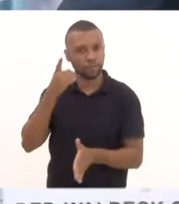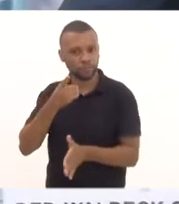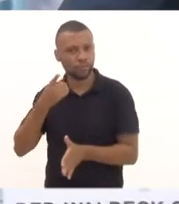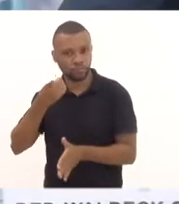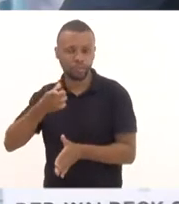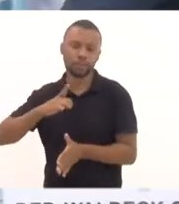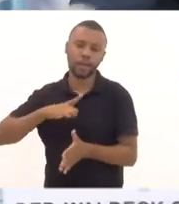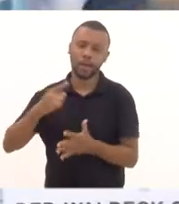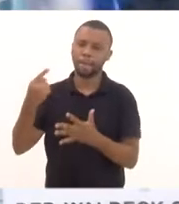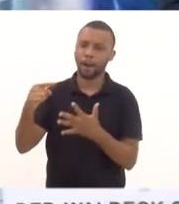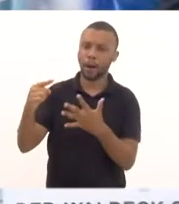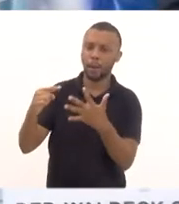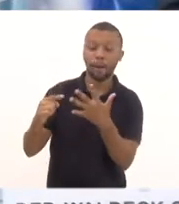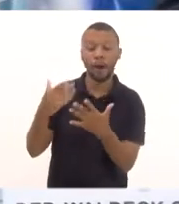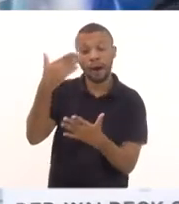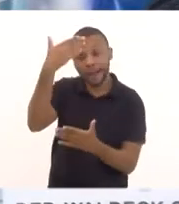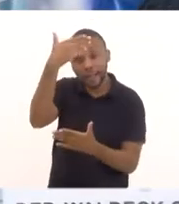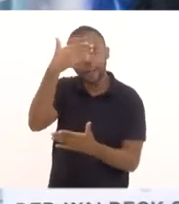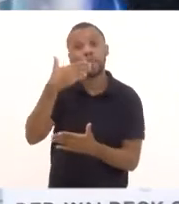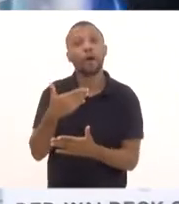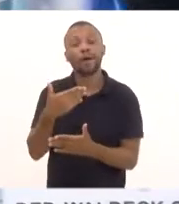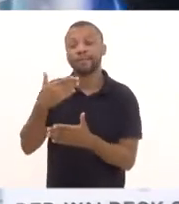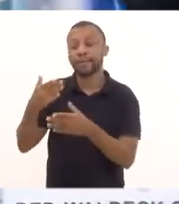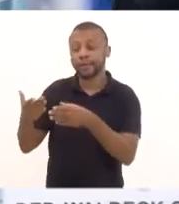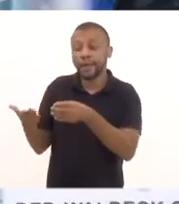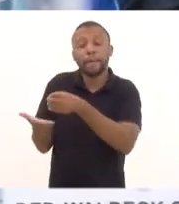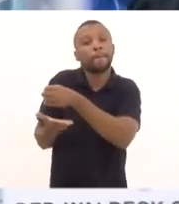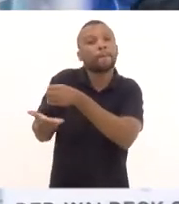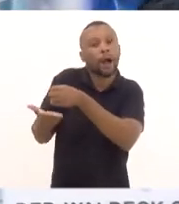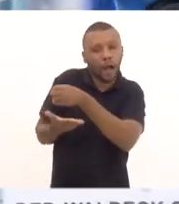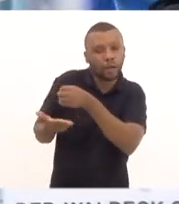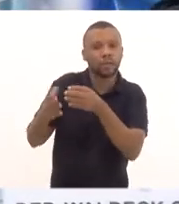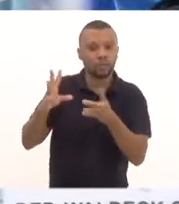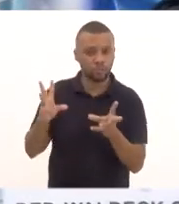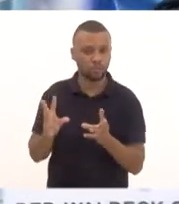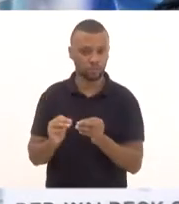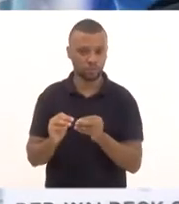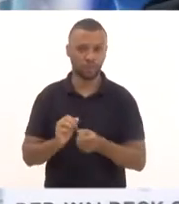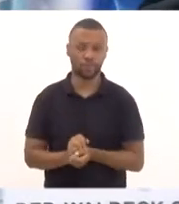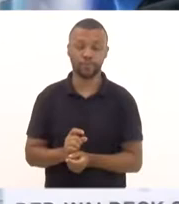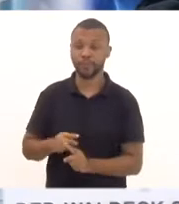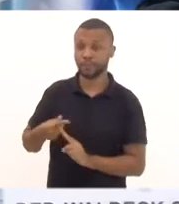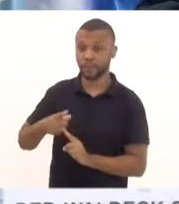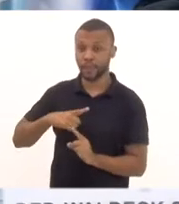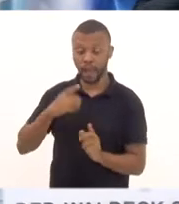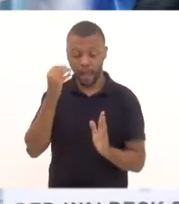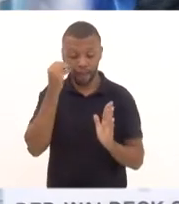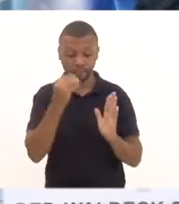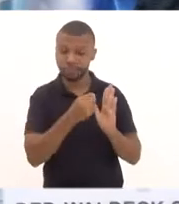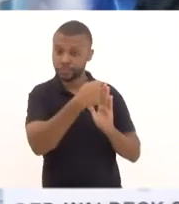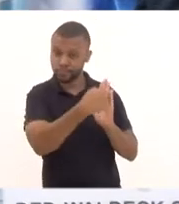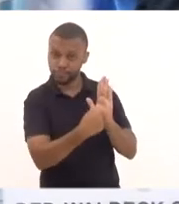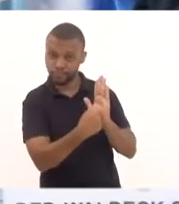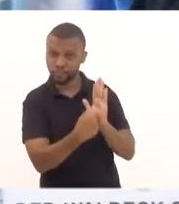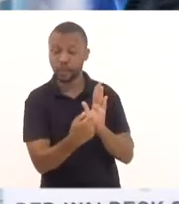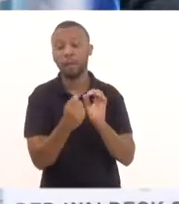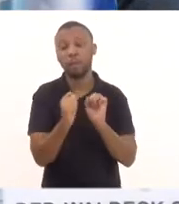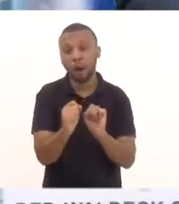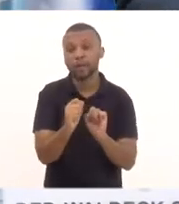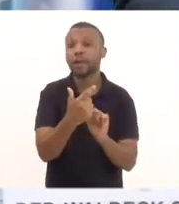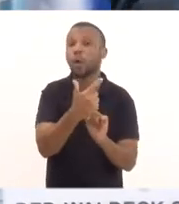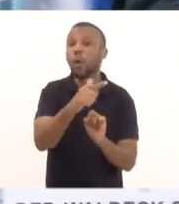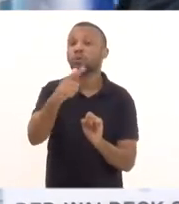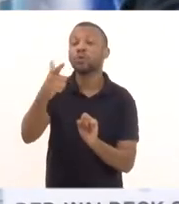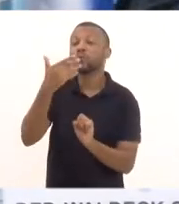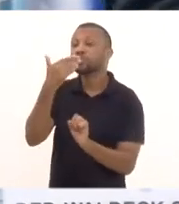robustez das provas que sustentam suas conclusões além das previstas neste trabalho poderão ser realizada a outras diligências